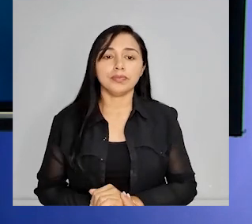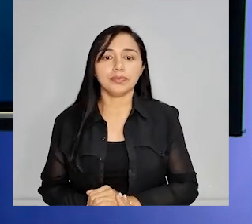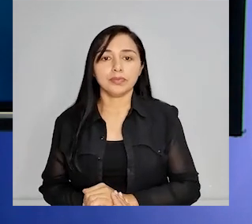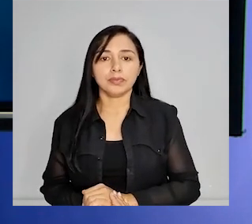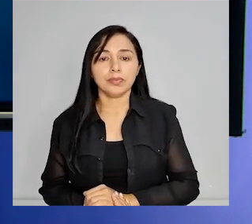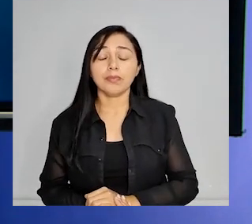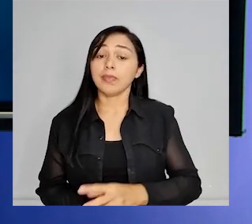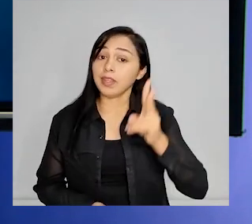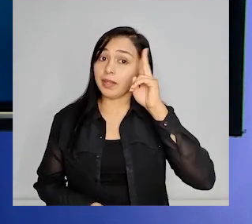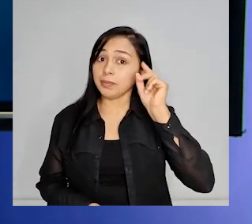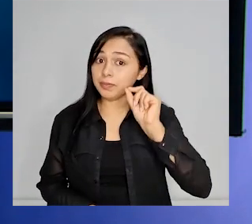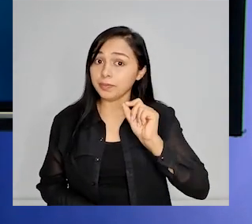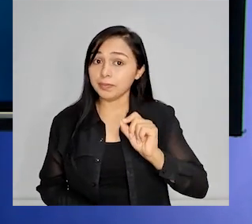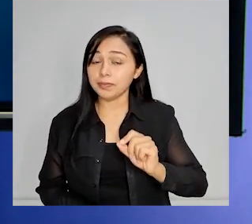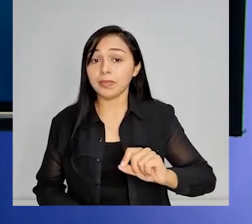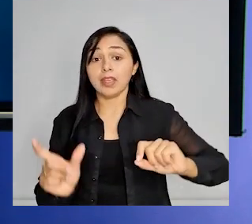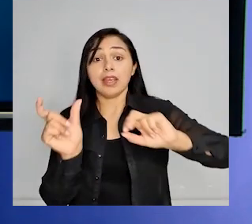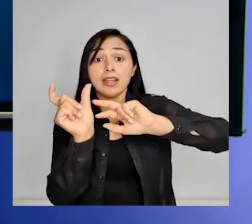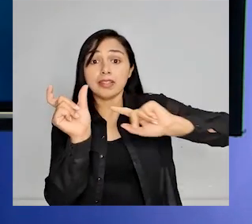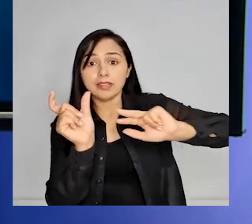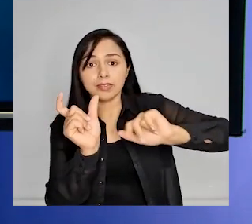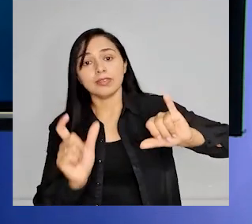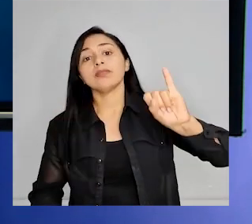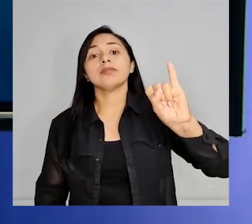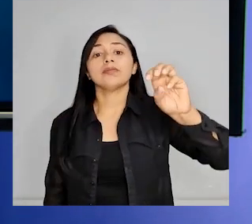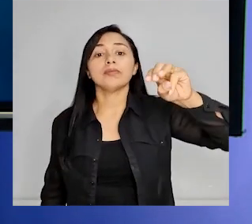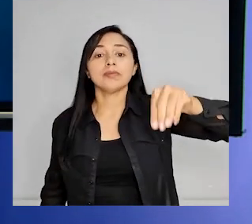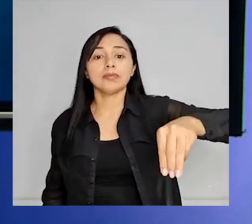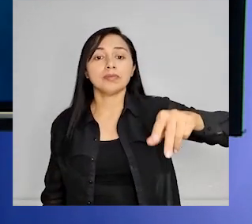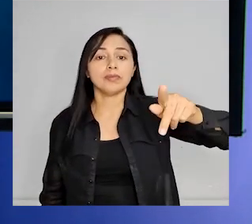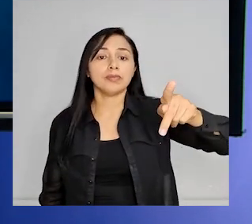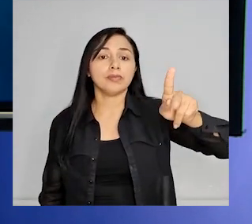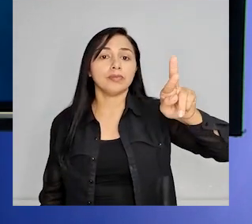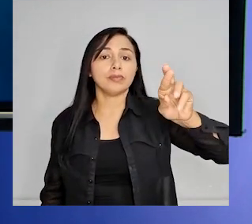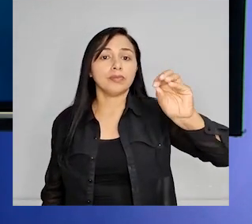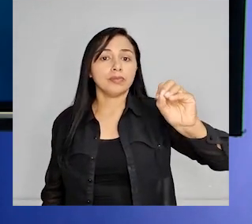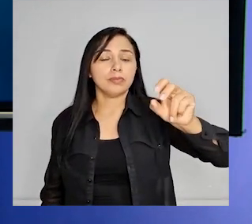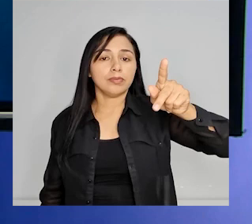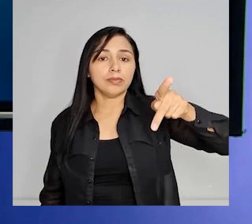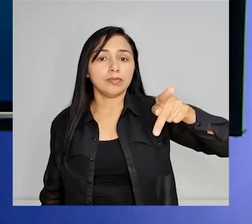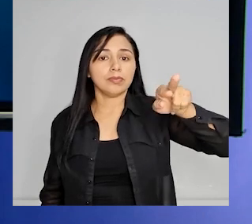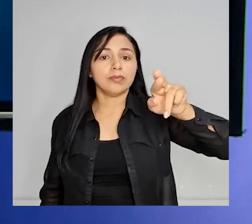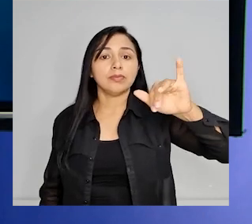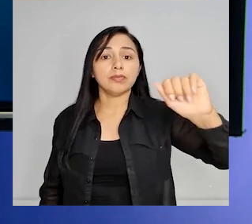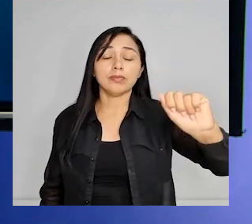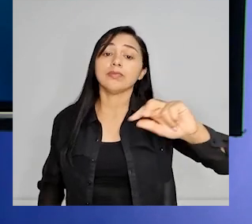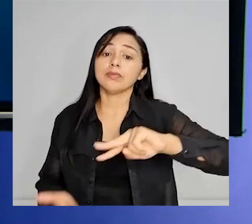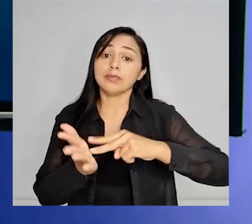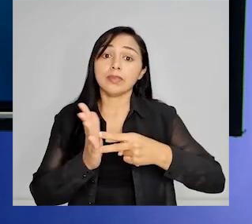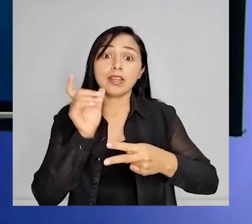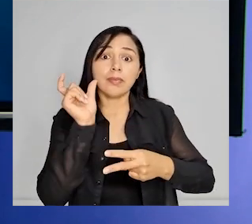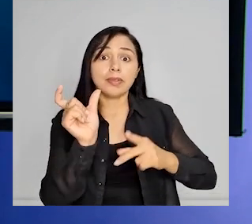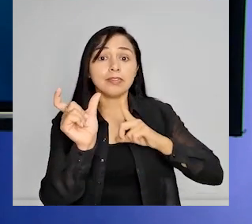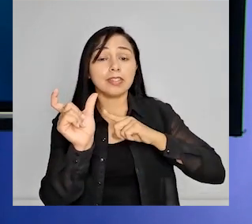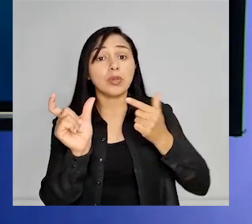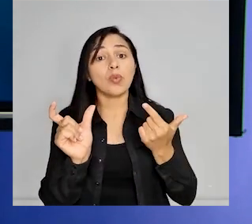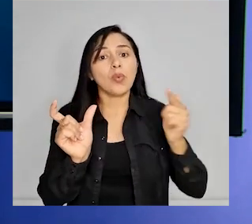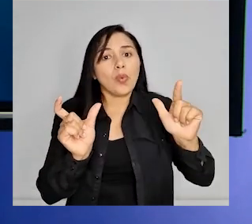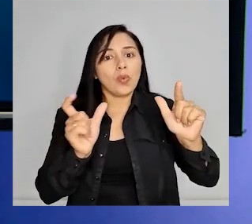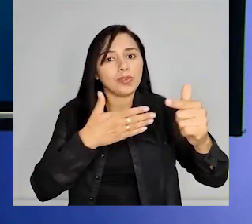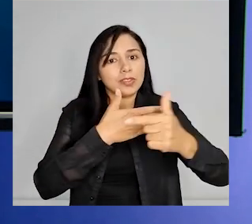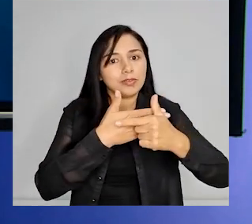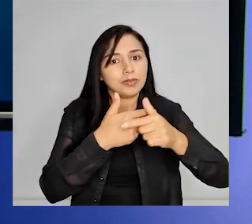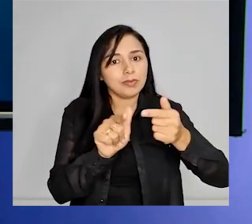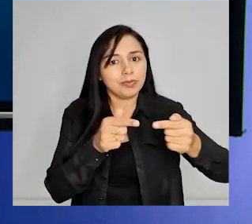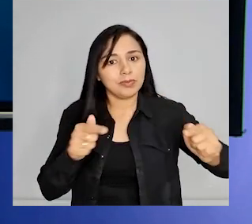Derivação imprópria é quando uma palavra vai assumir outra classificação gramatical. Na letra A, Larissa é uma